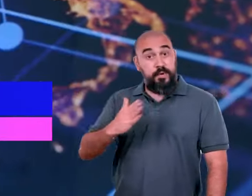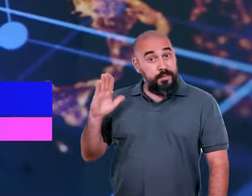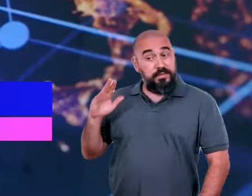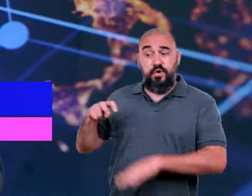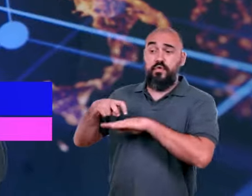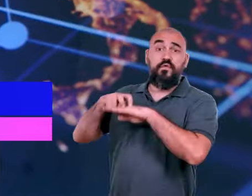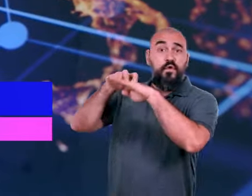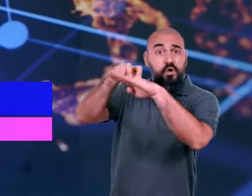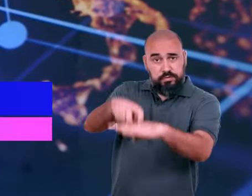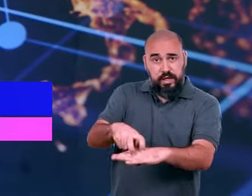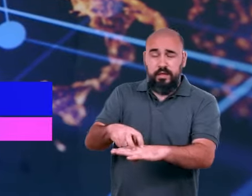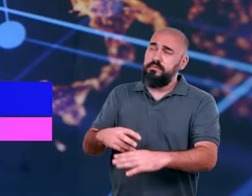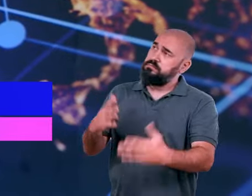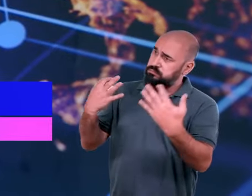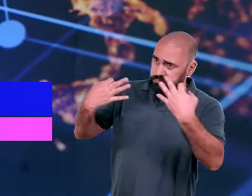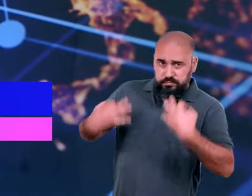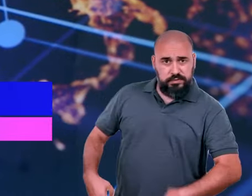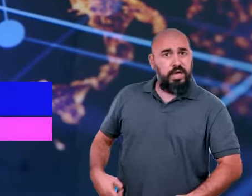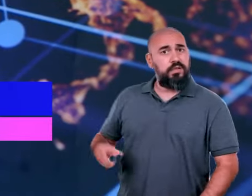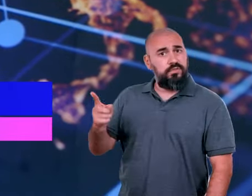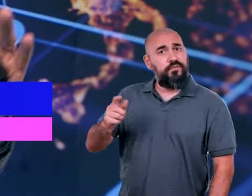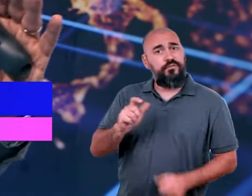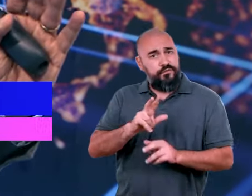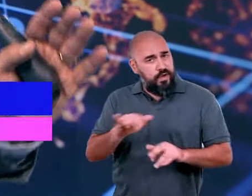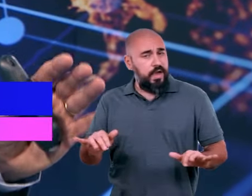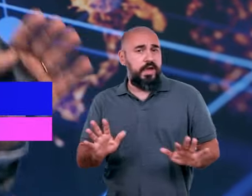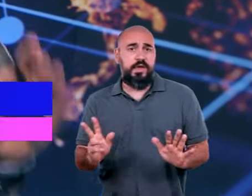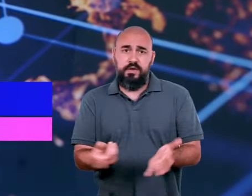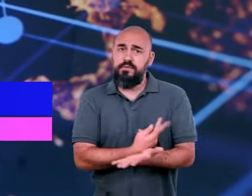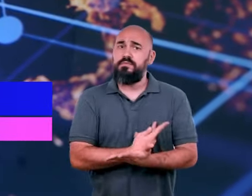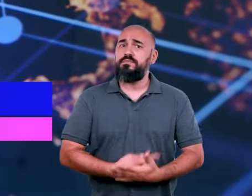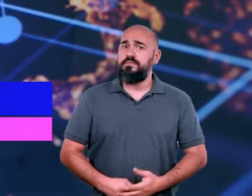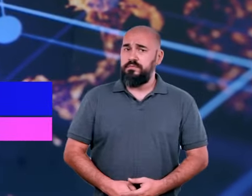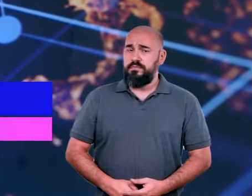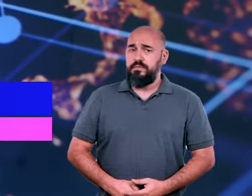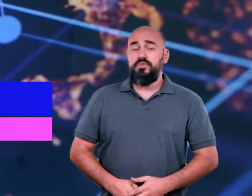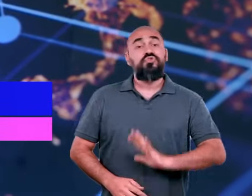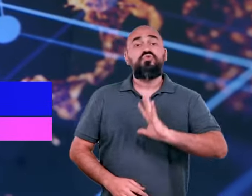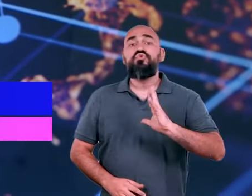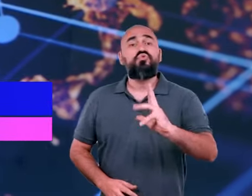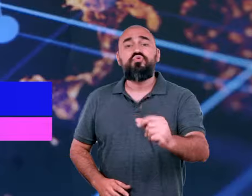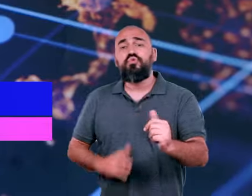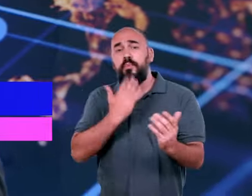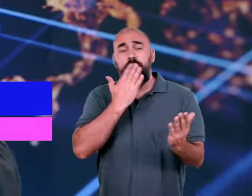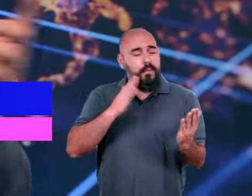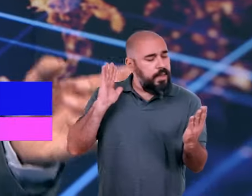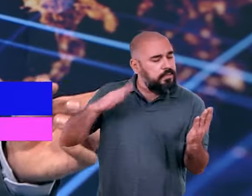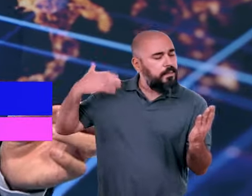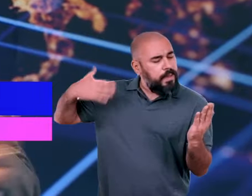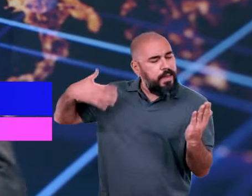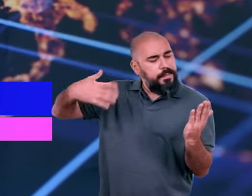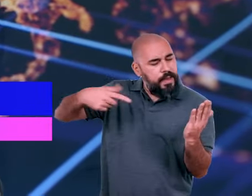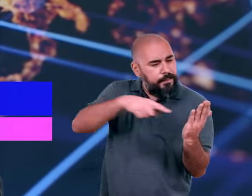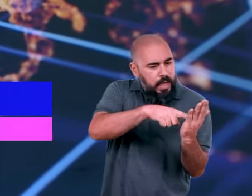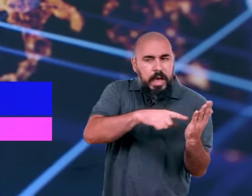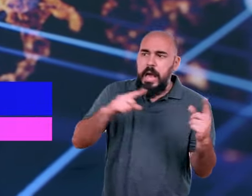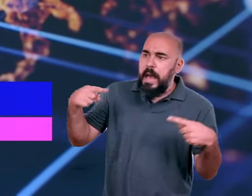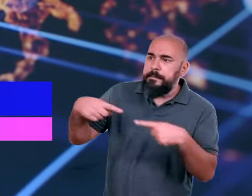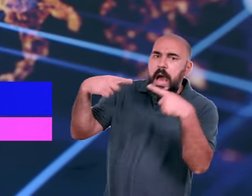Todas as promessas bíblicas que eram para ter se cumprido na história, já se cumpriram. E porque